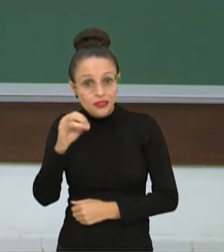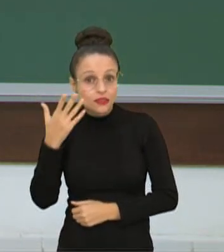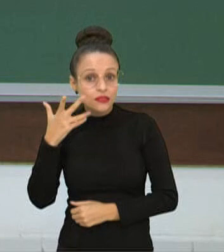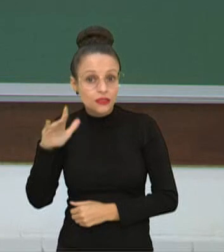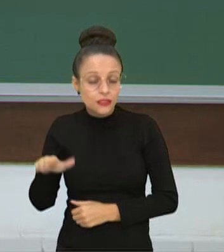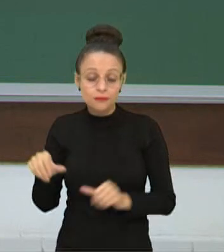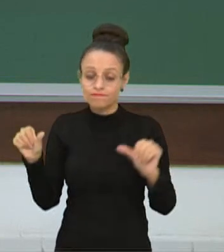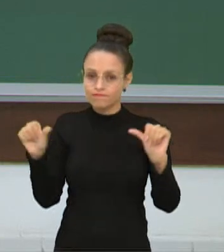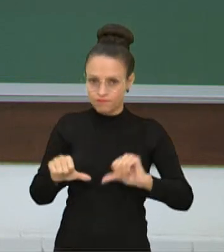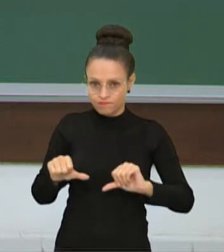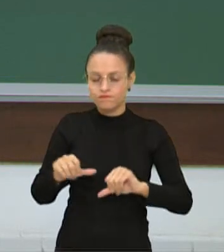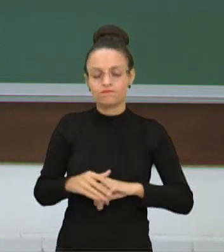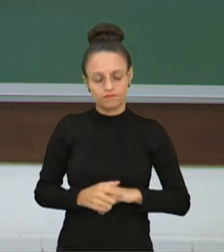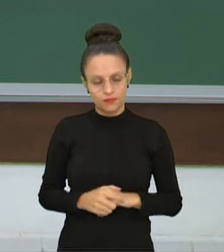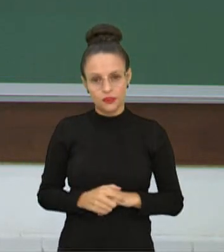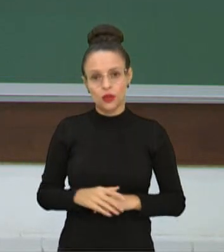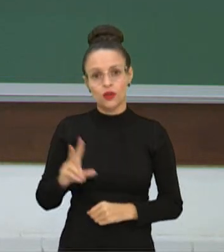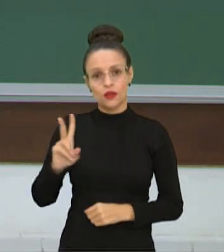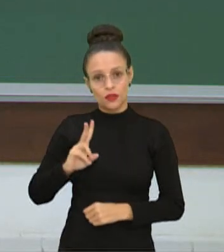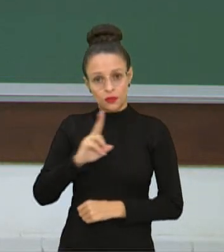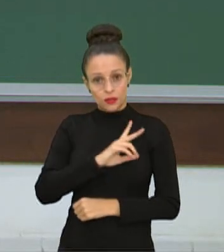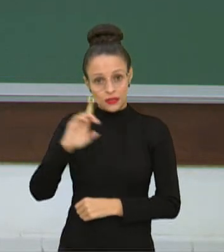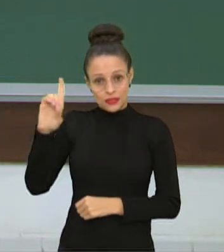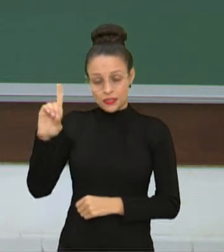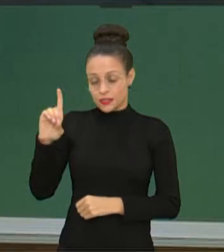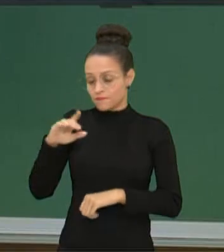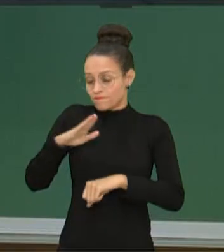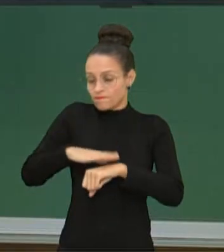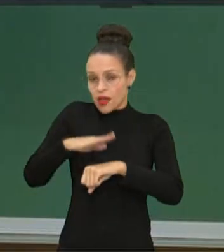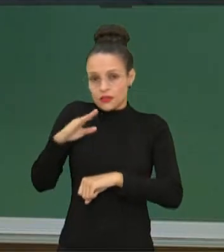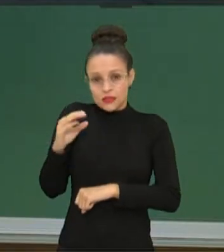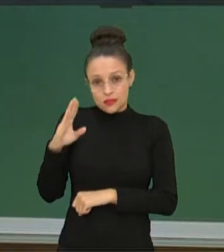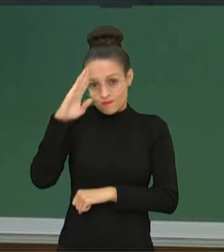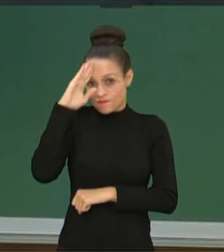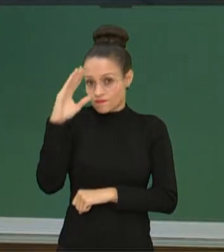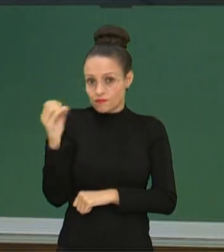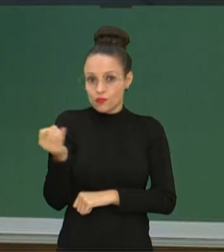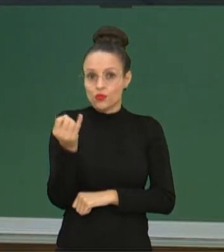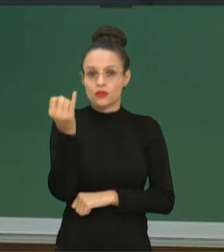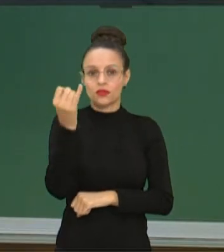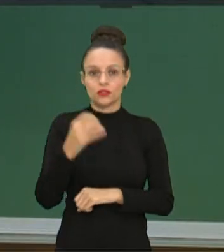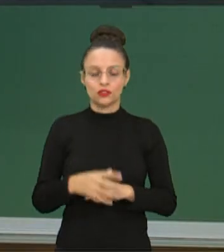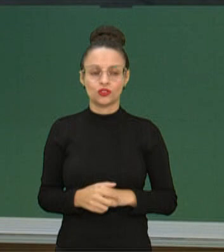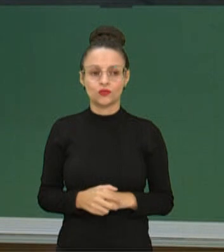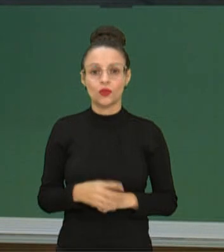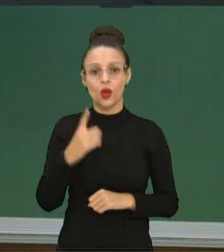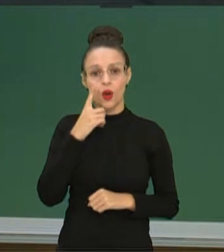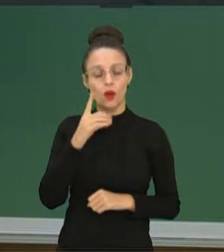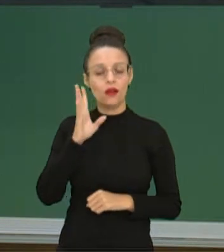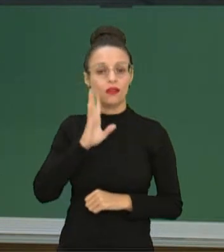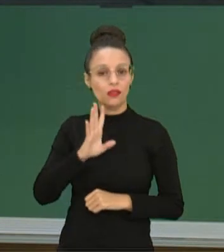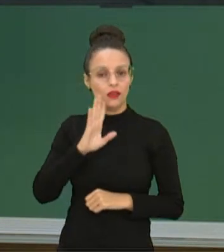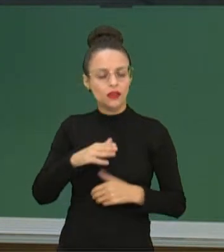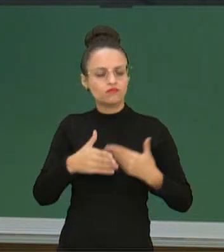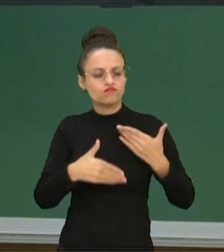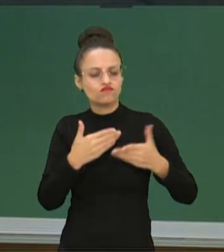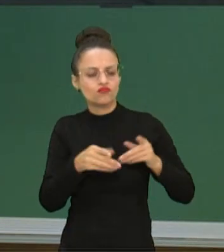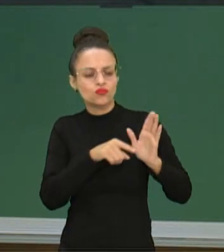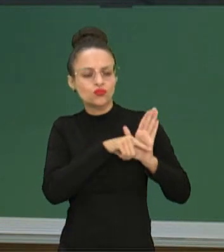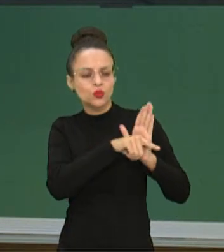criança. Então, a vitamina D é super importante. Olha que legal! Isso são descobertas que ainda estão